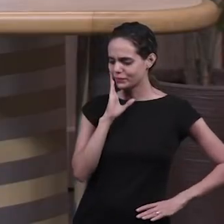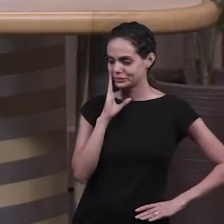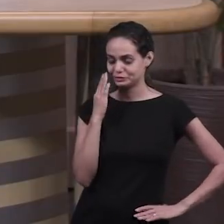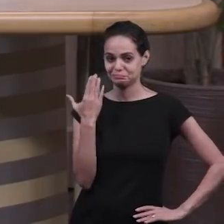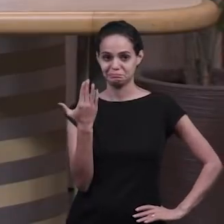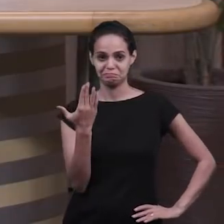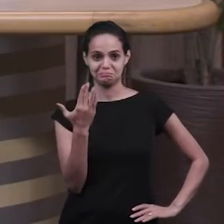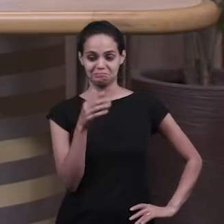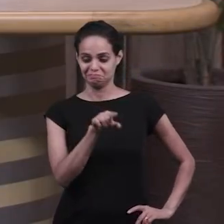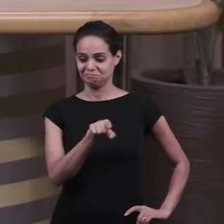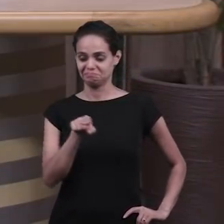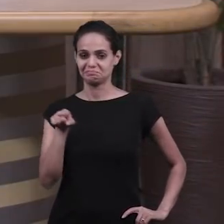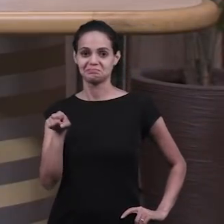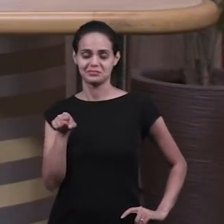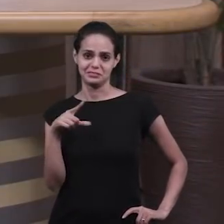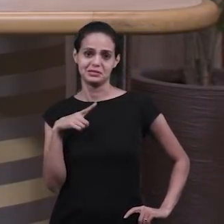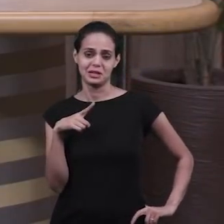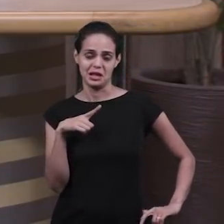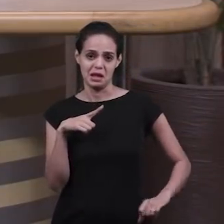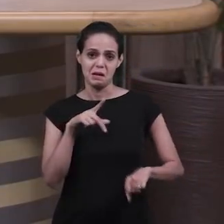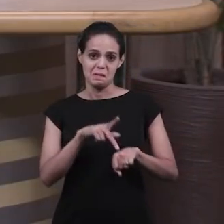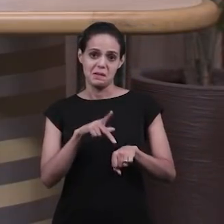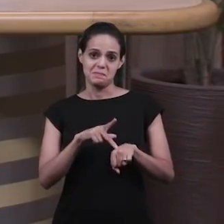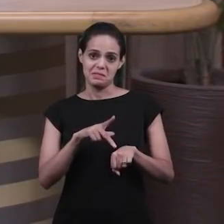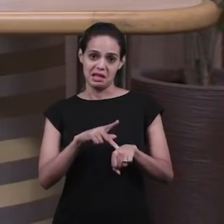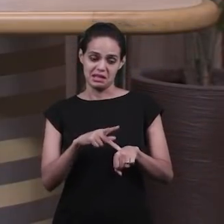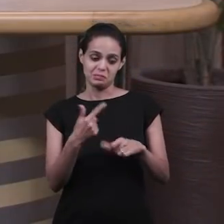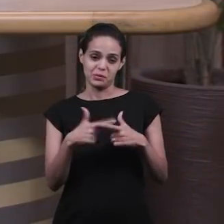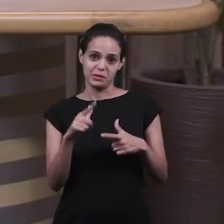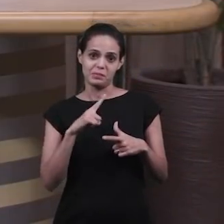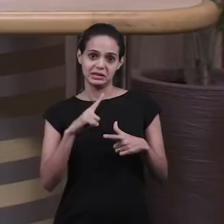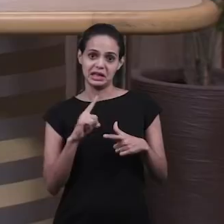ter uma pedra sem ser resolvida.